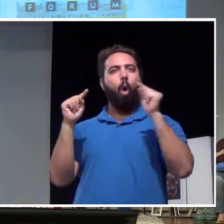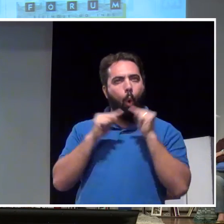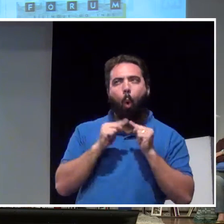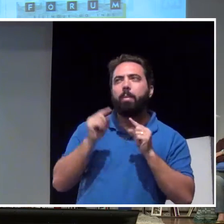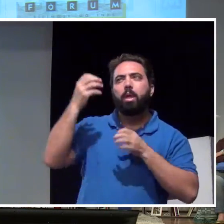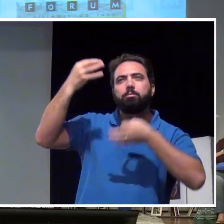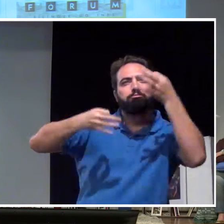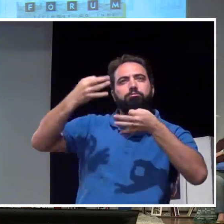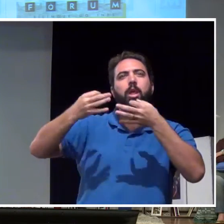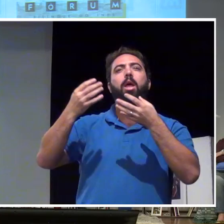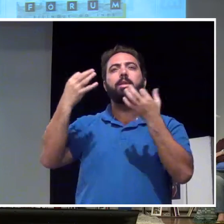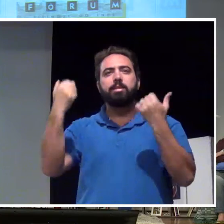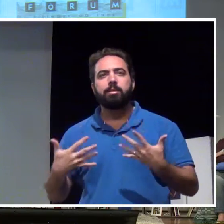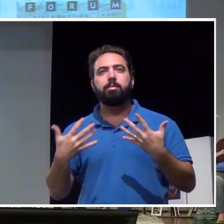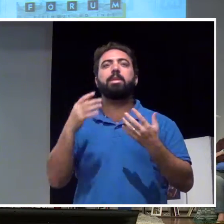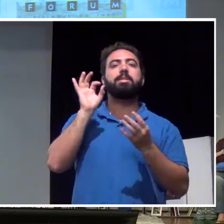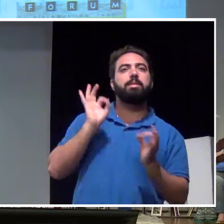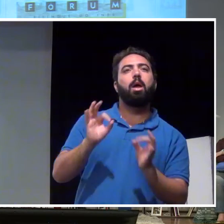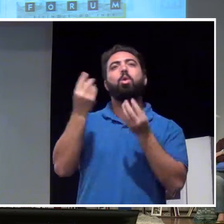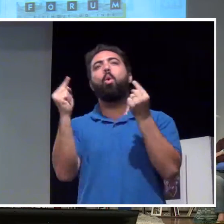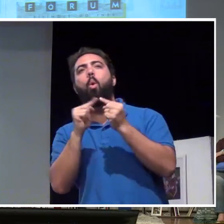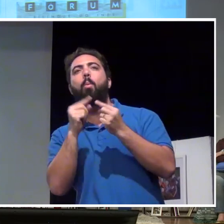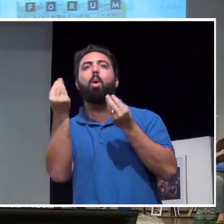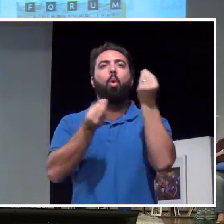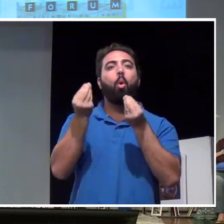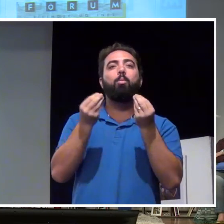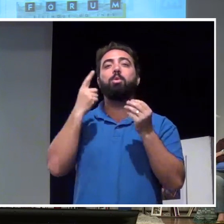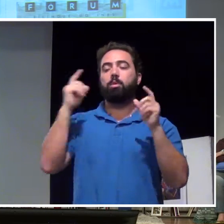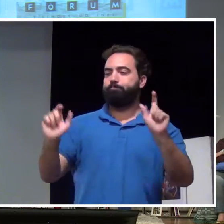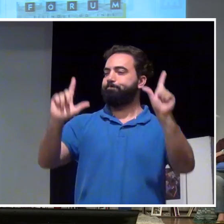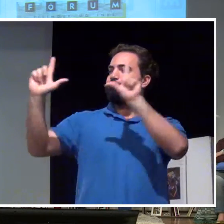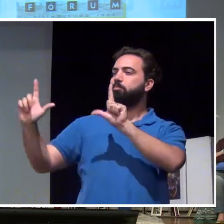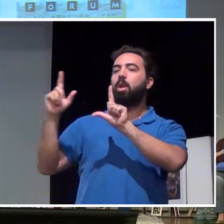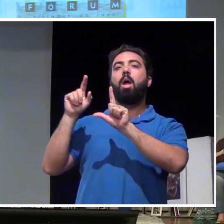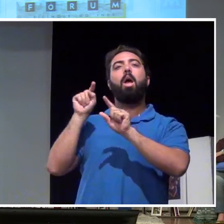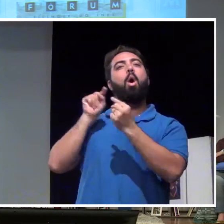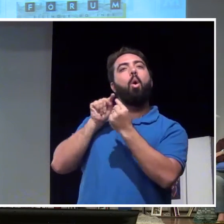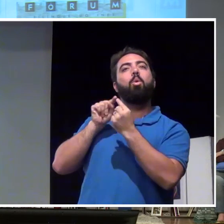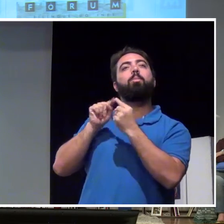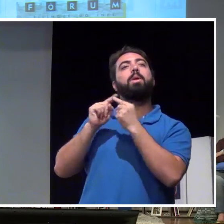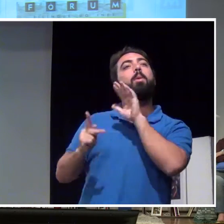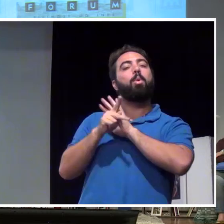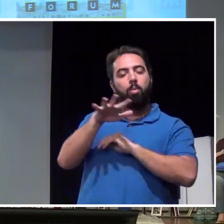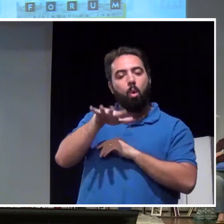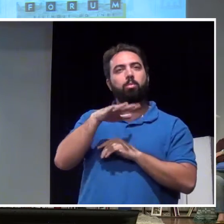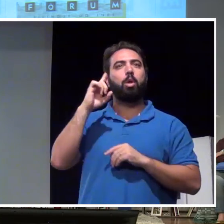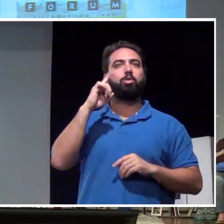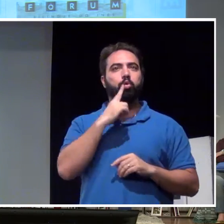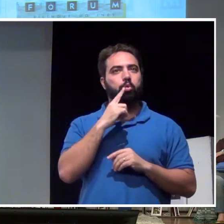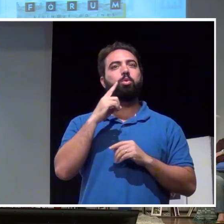já insere ao lado dele a pintura que ele está fazendo o debate, uma pintura artística da comunidade surda, que ele